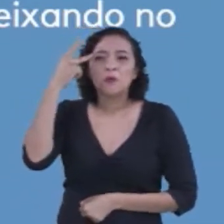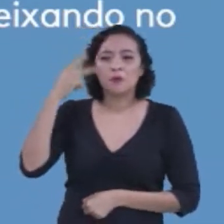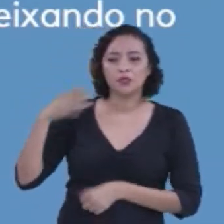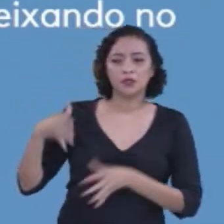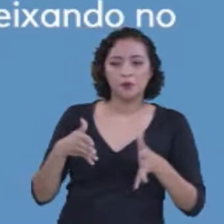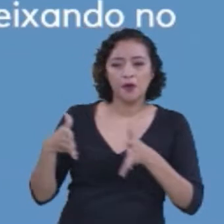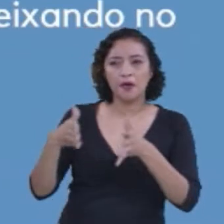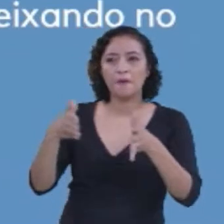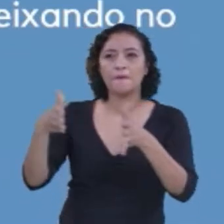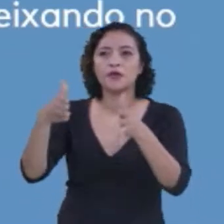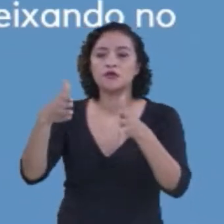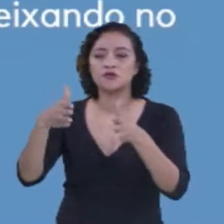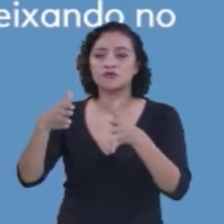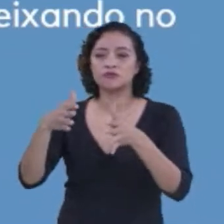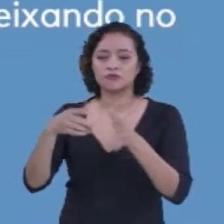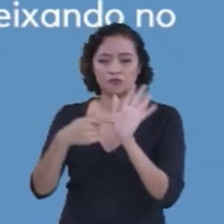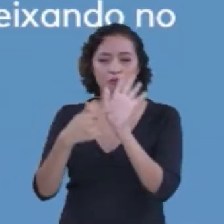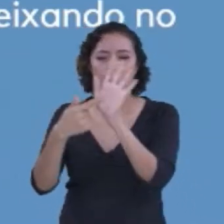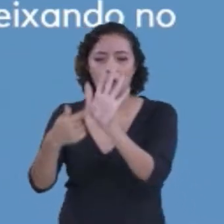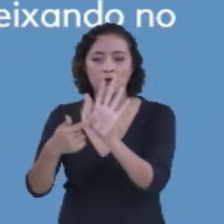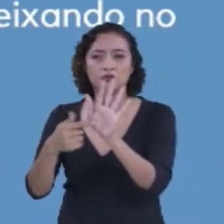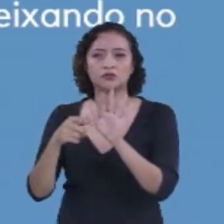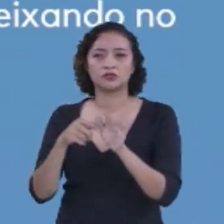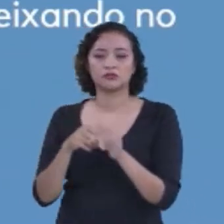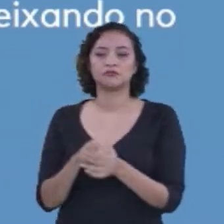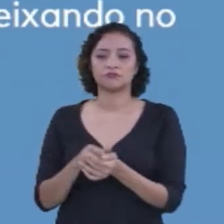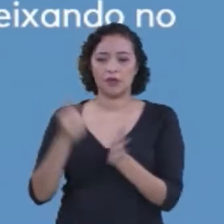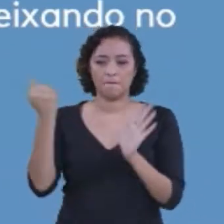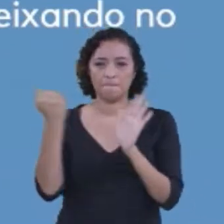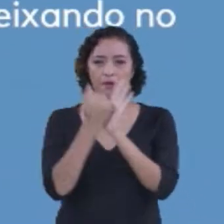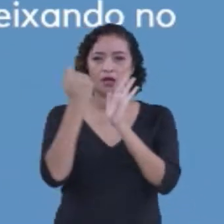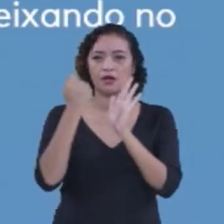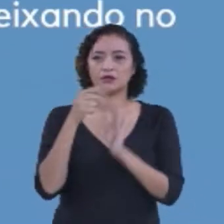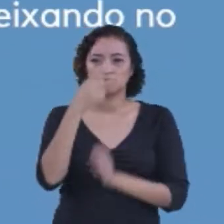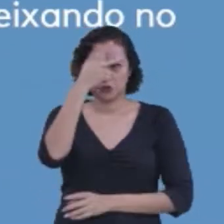sua passagem. Muito bem, vamos analisar esse texto?